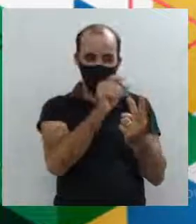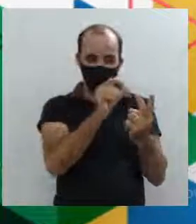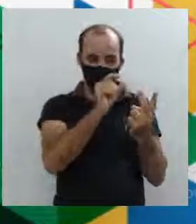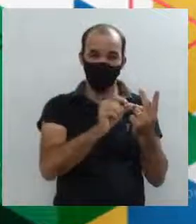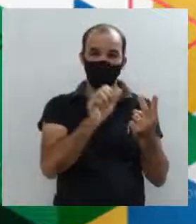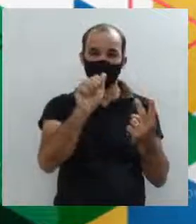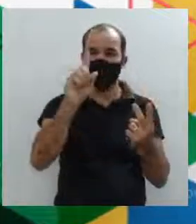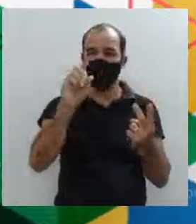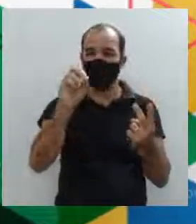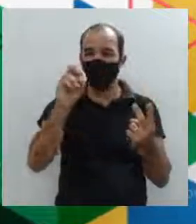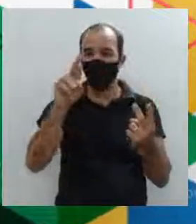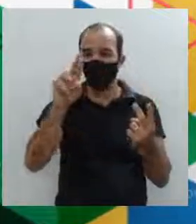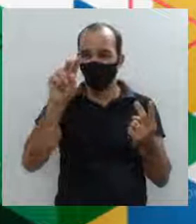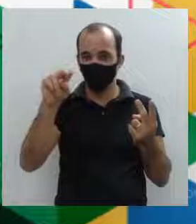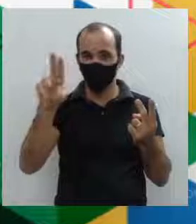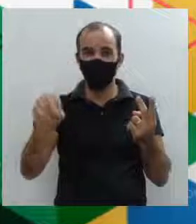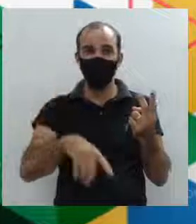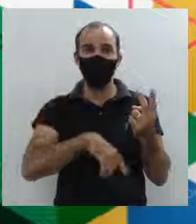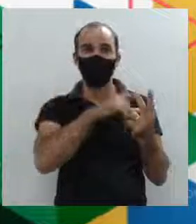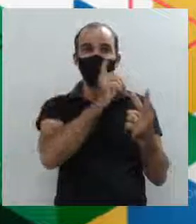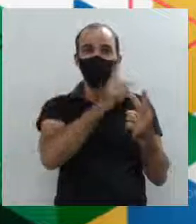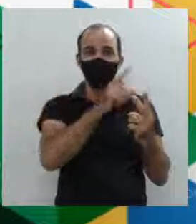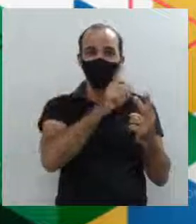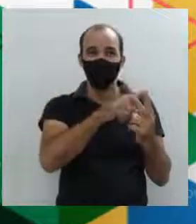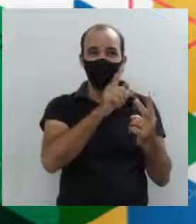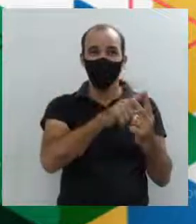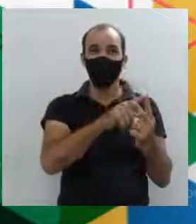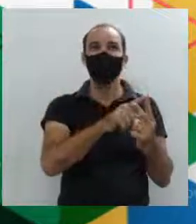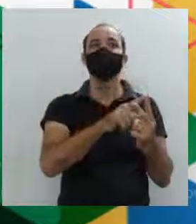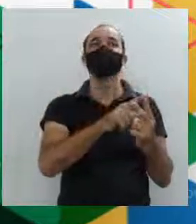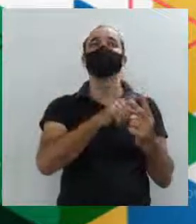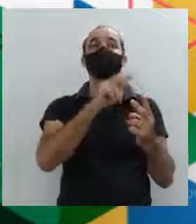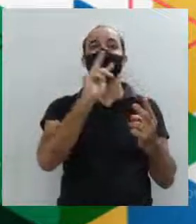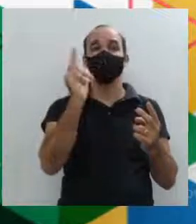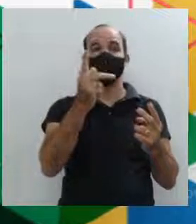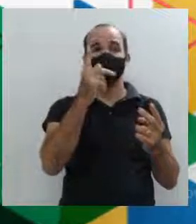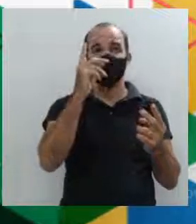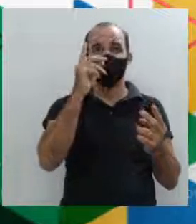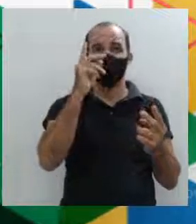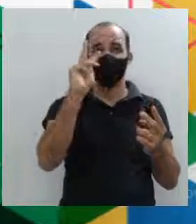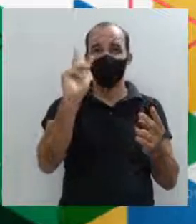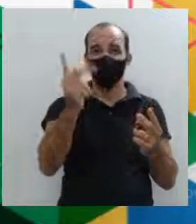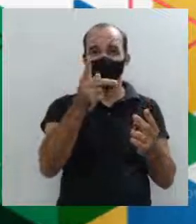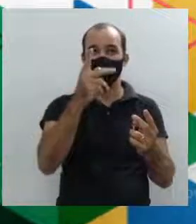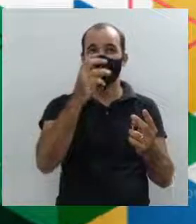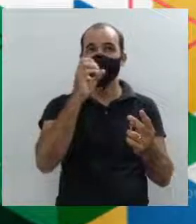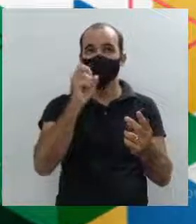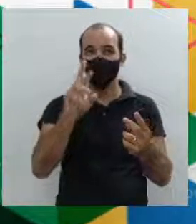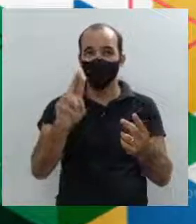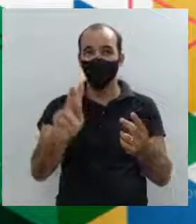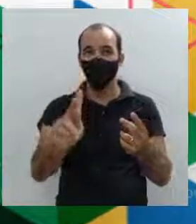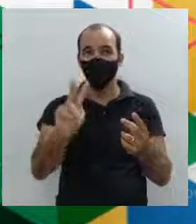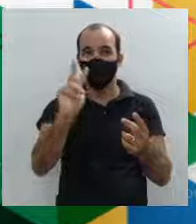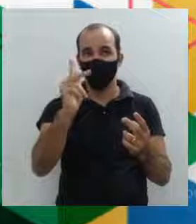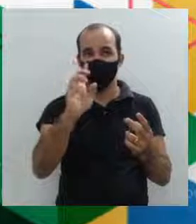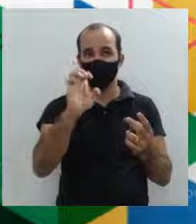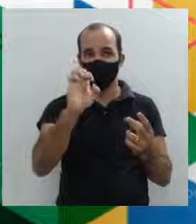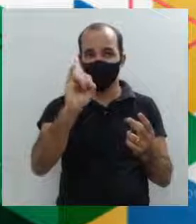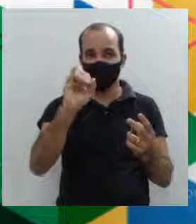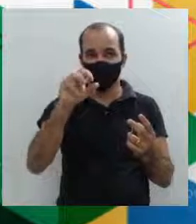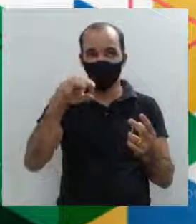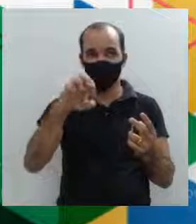outro Horkheimer, que ele falava o seguinte: ele está no conceito, como vocês podem ver aí no slide, da produção cultural como sendo